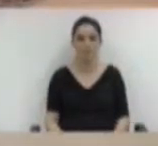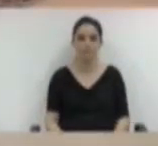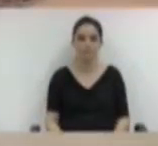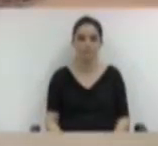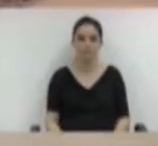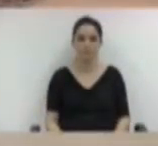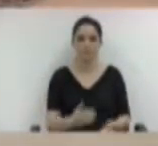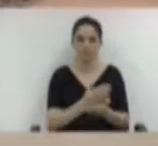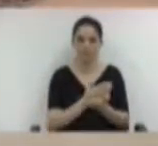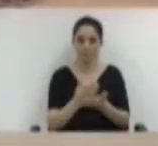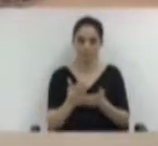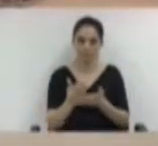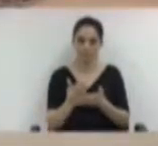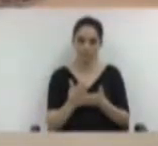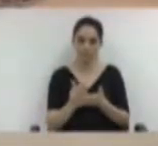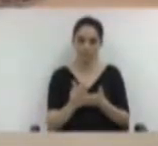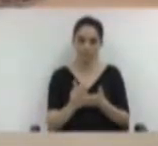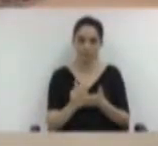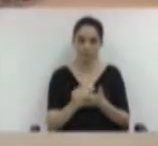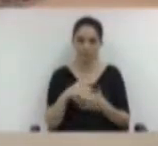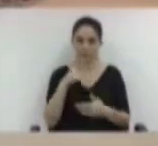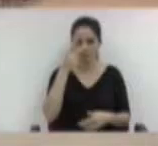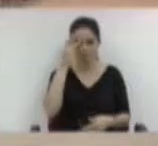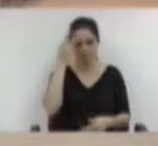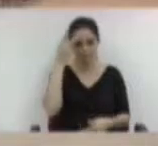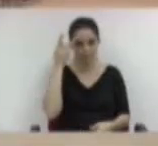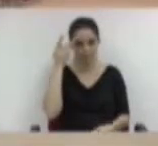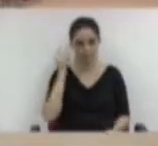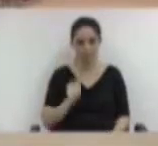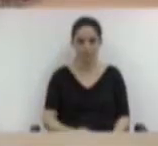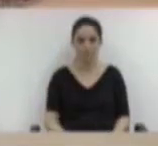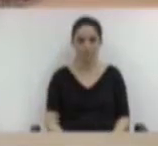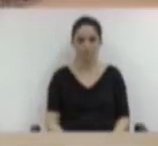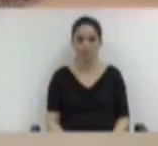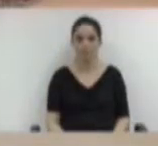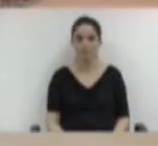as matérias recebidas do senhor prefeito.